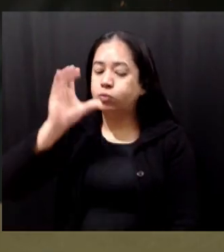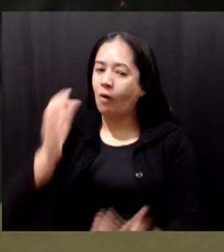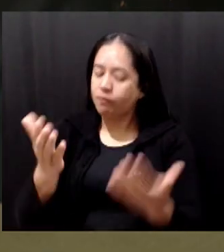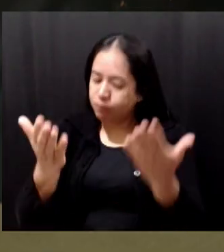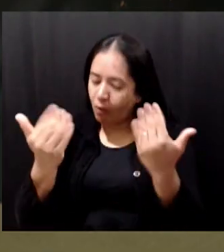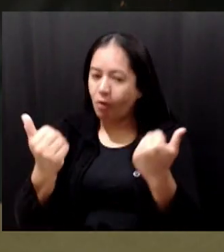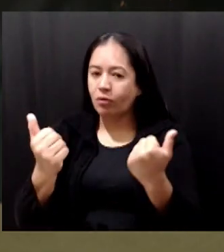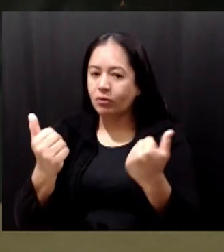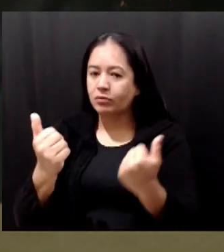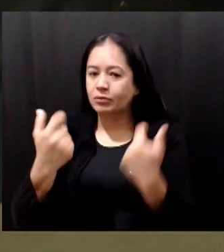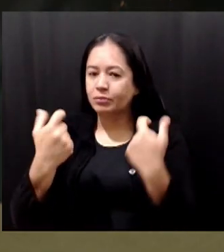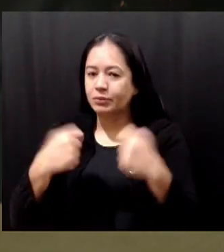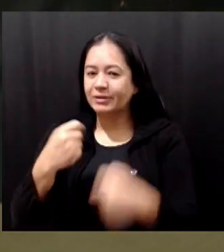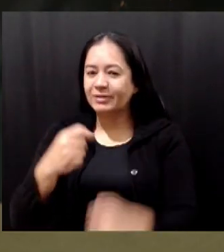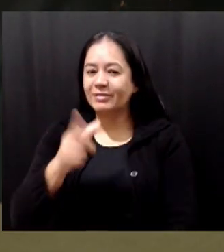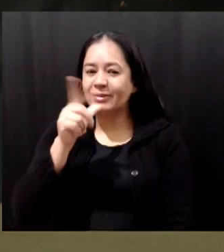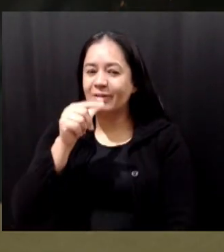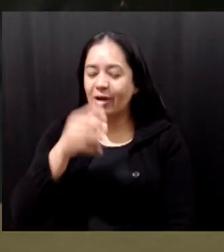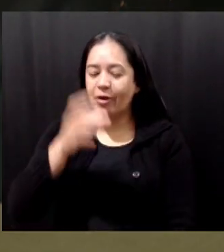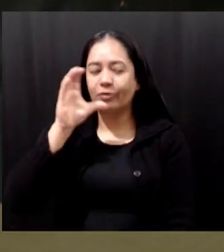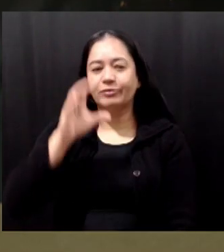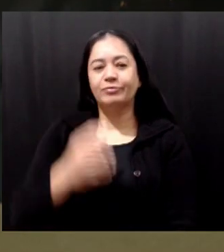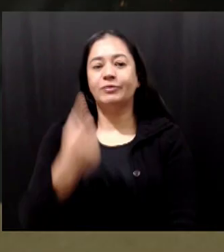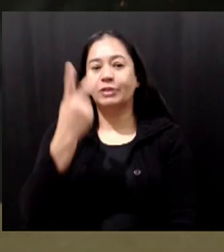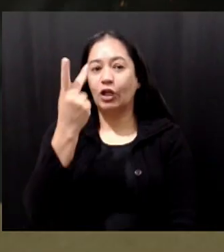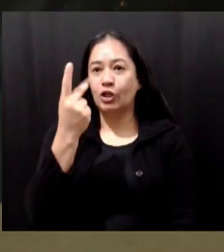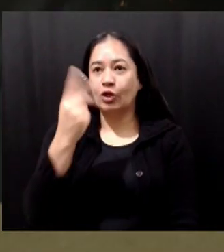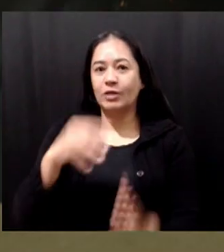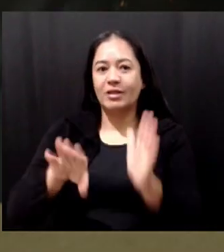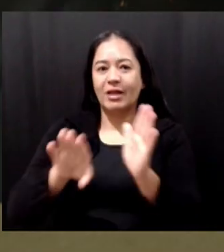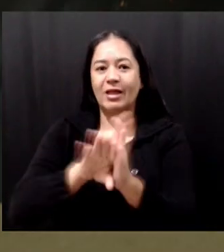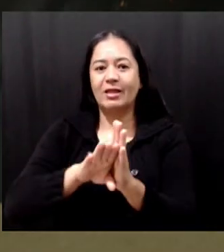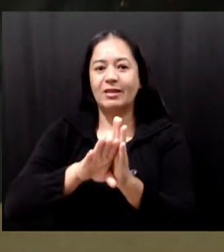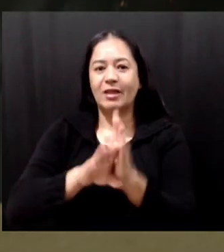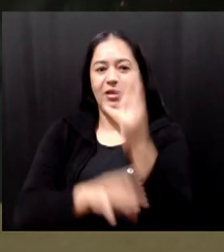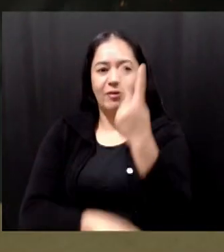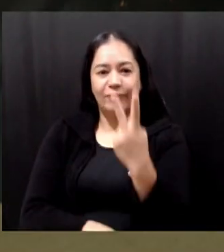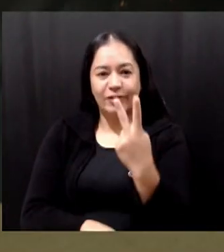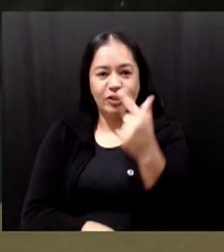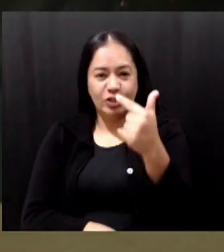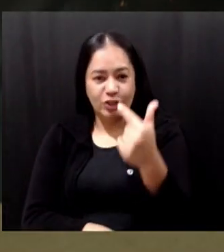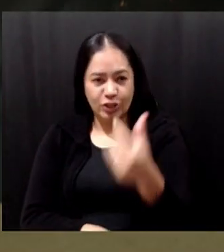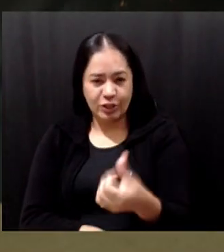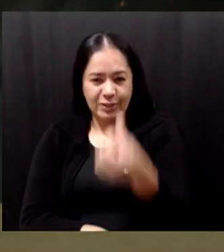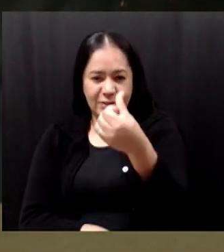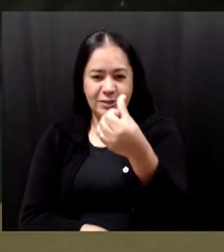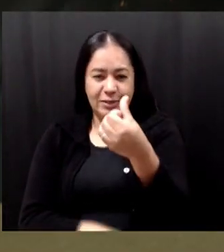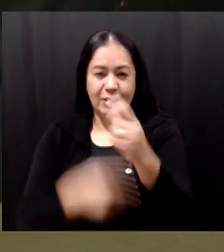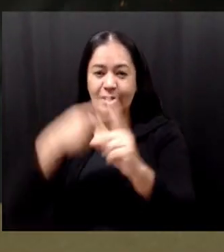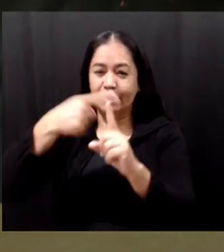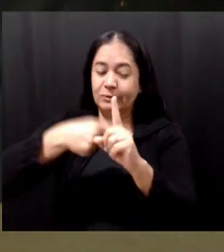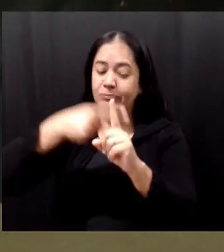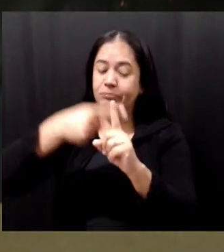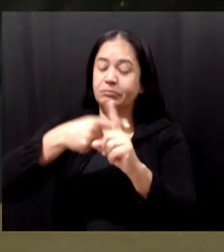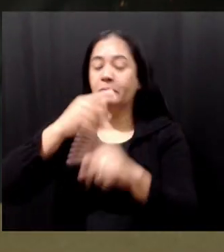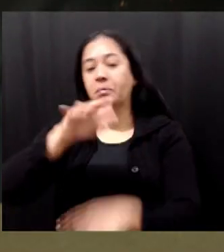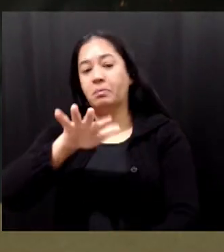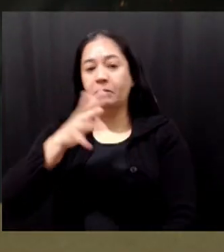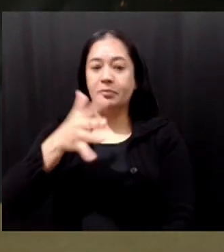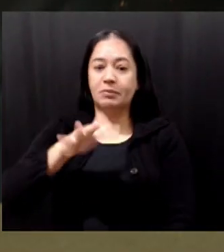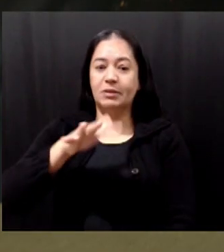tá certo? Mínima 12, máxima de 26 graus. Essa é a previsão do tempo